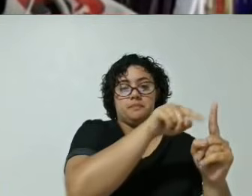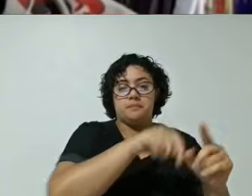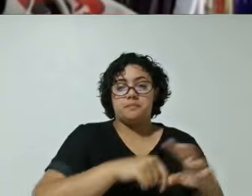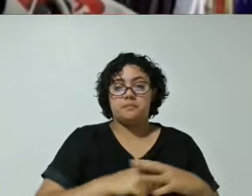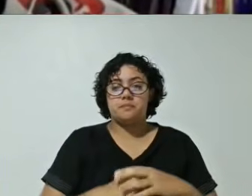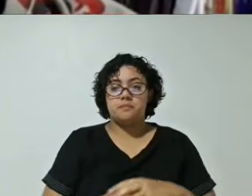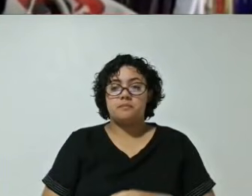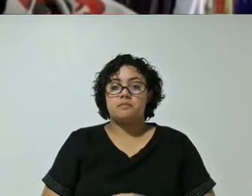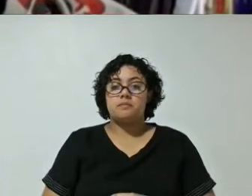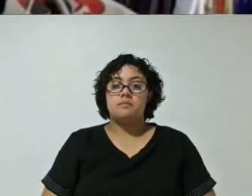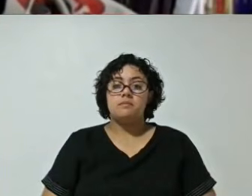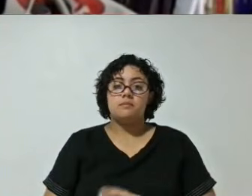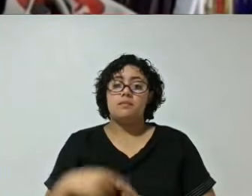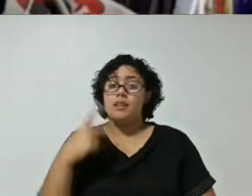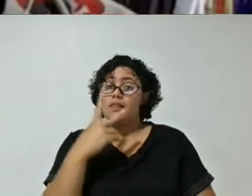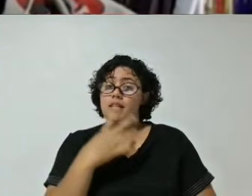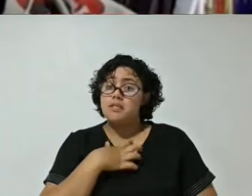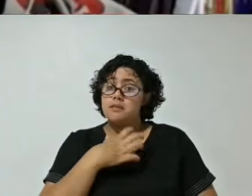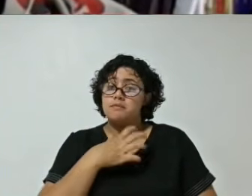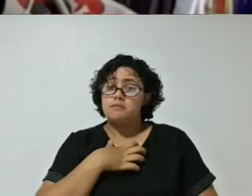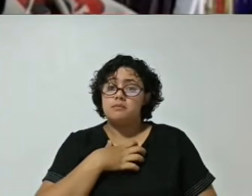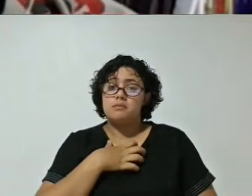é,